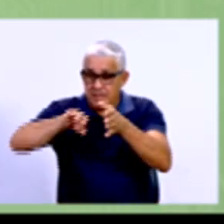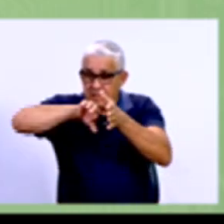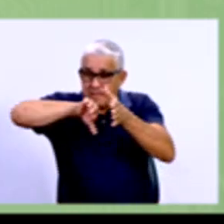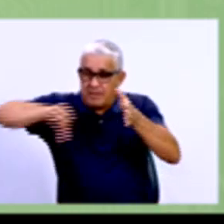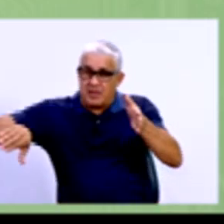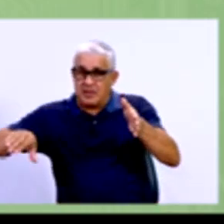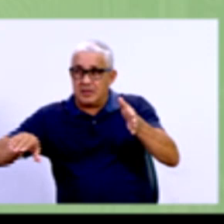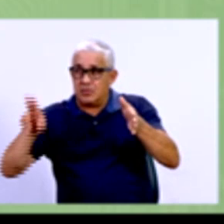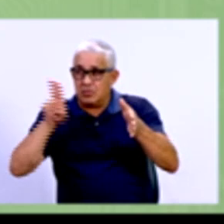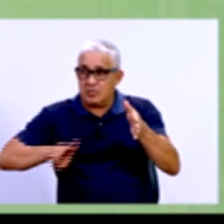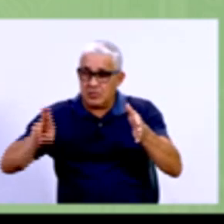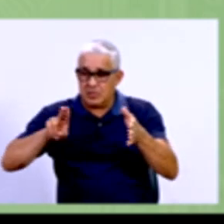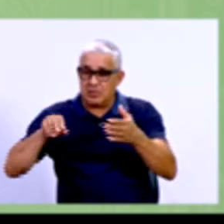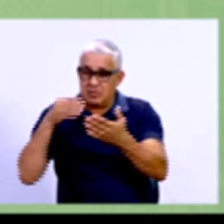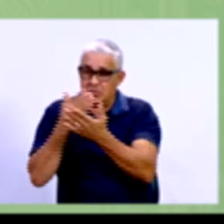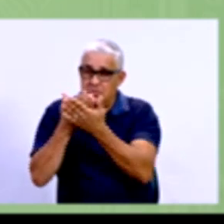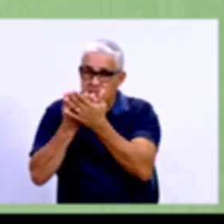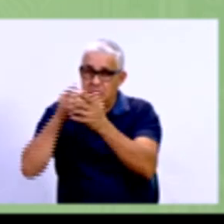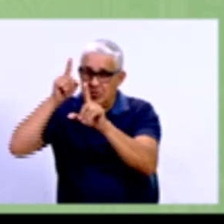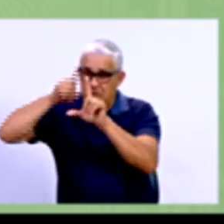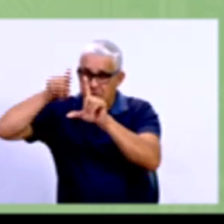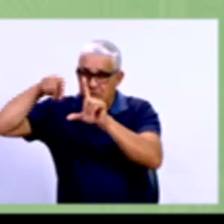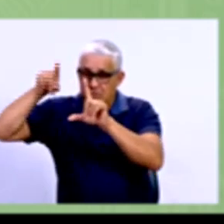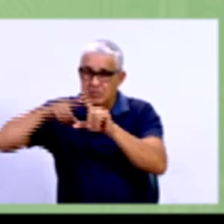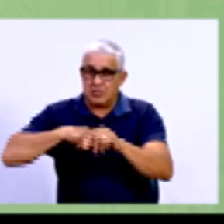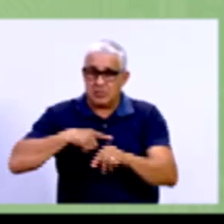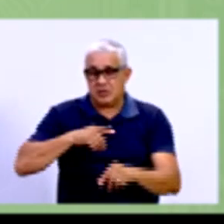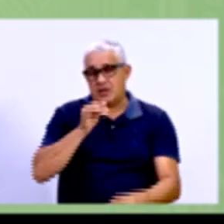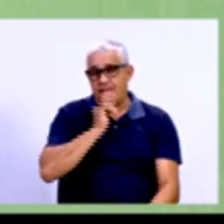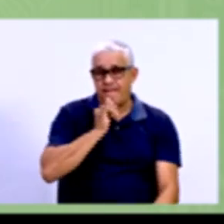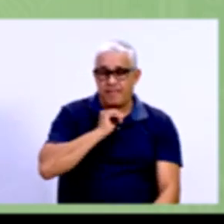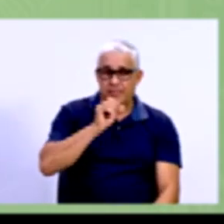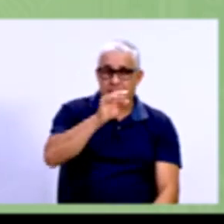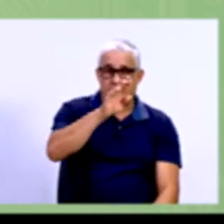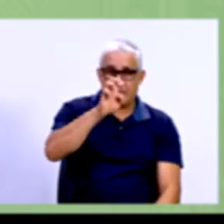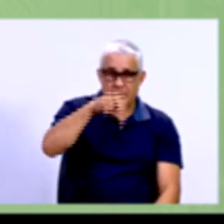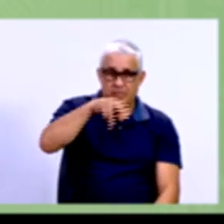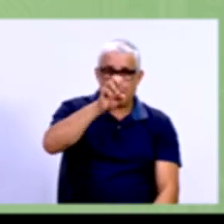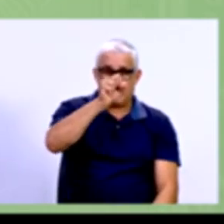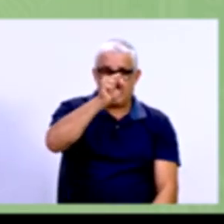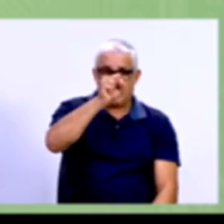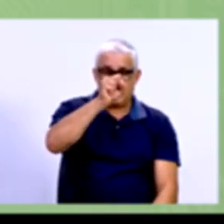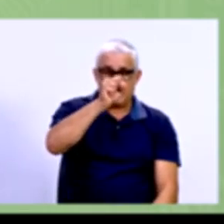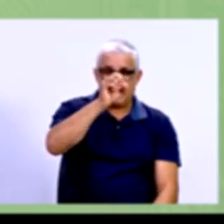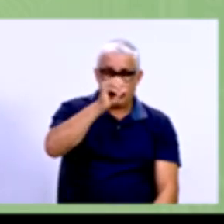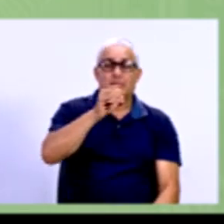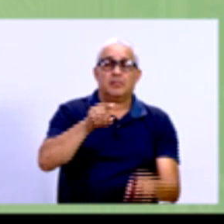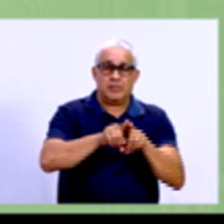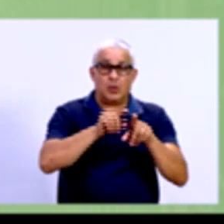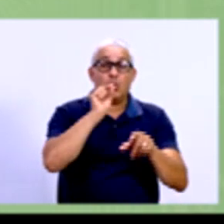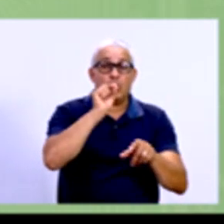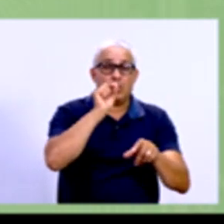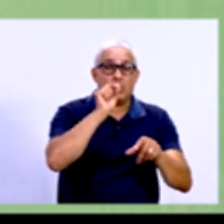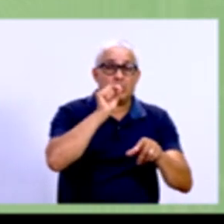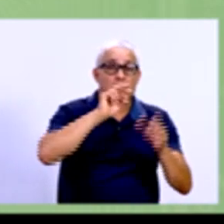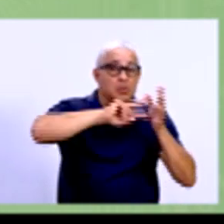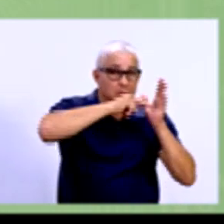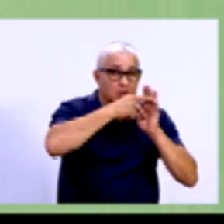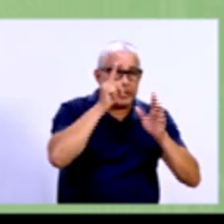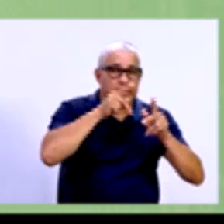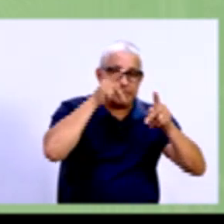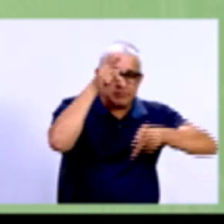usada nos estudos estatísticos. Então, quando a gente está falando de censo, a gente está falando da população, né? Da